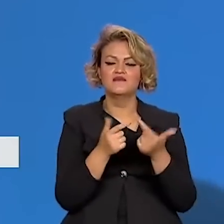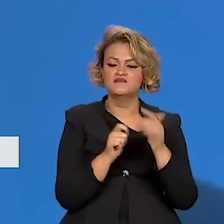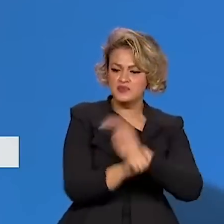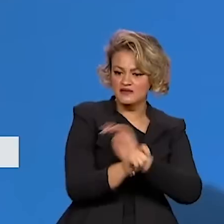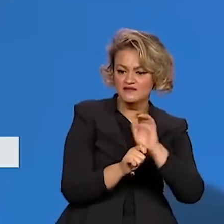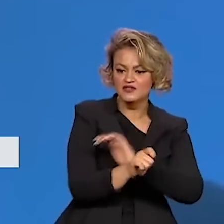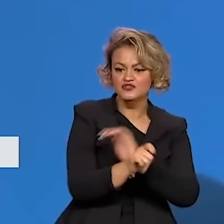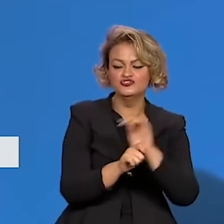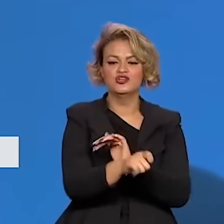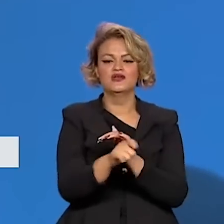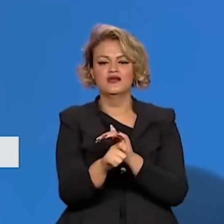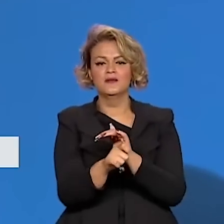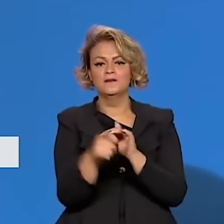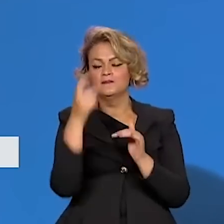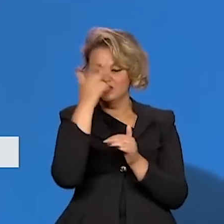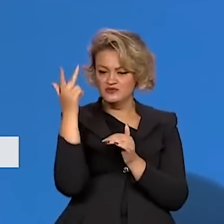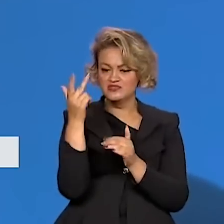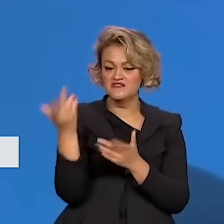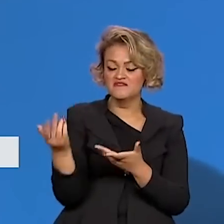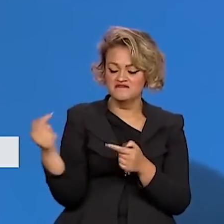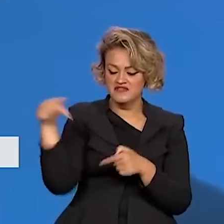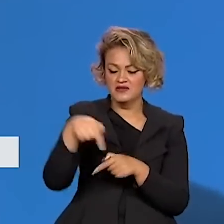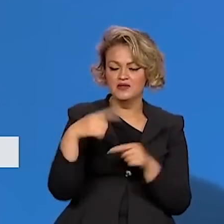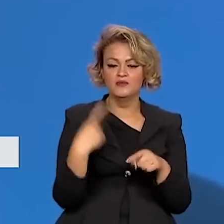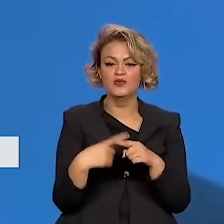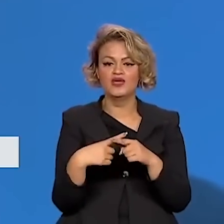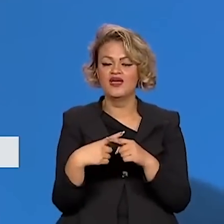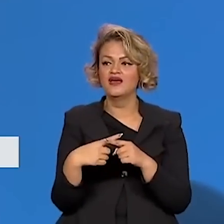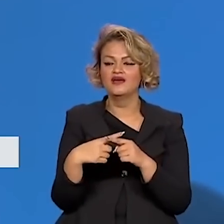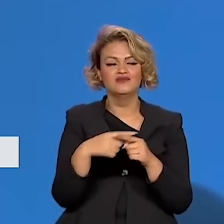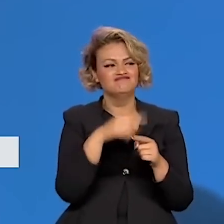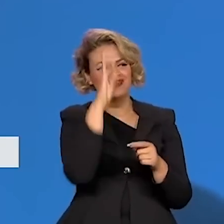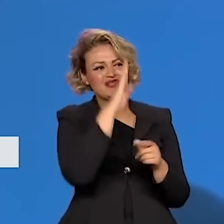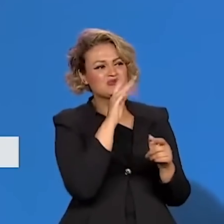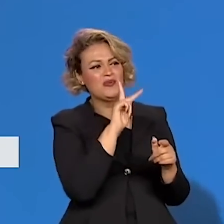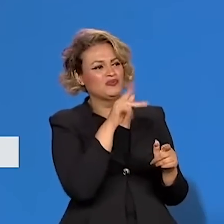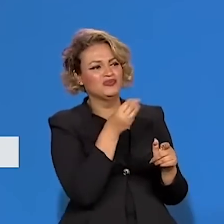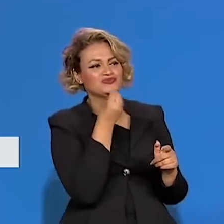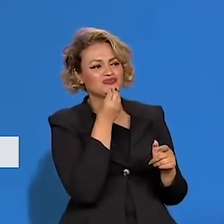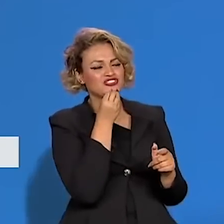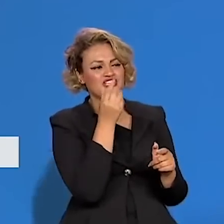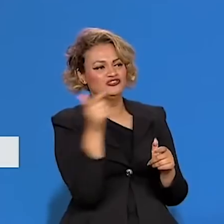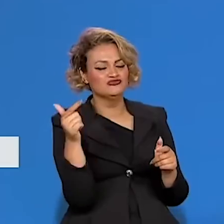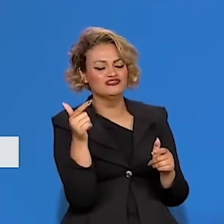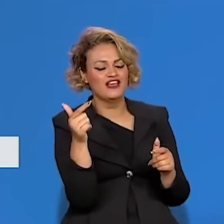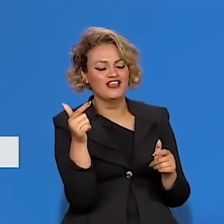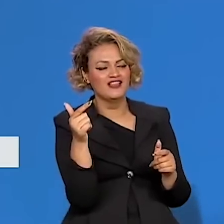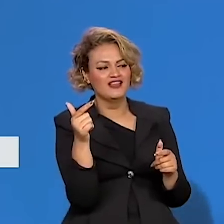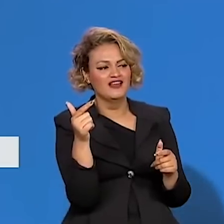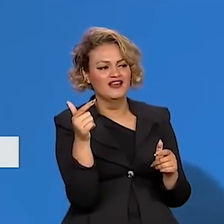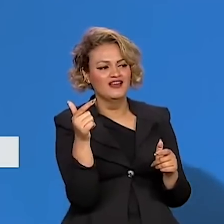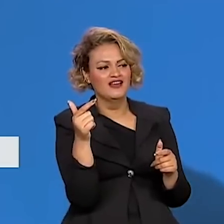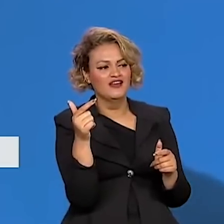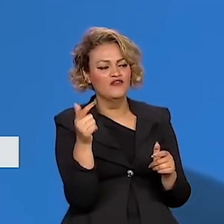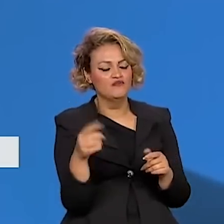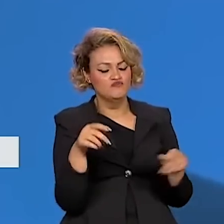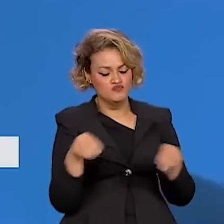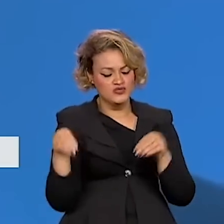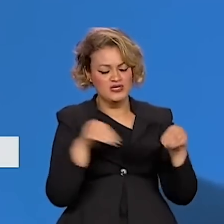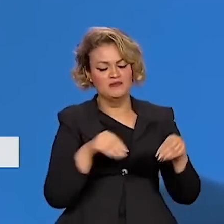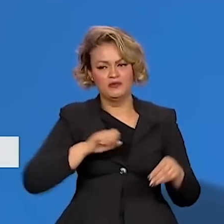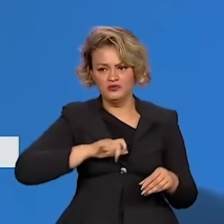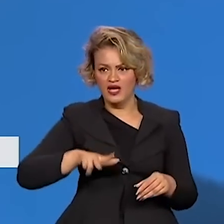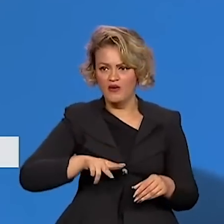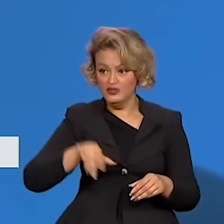para investir aqueles que vieram porque o Brasil não oferece oportunidade eu quero levar-nos de volta oferecendo